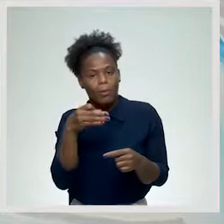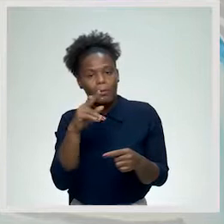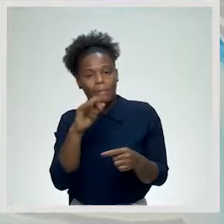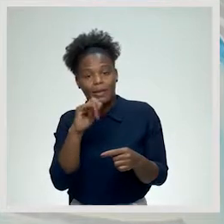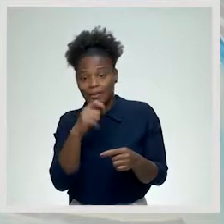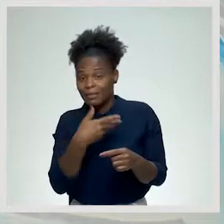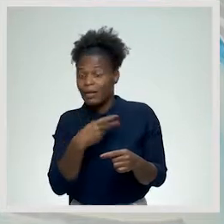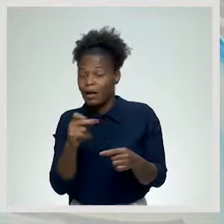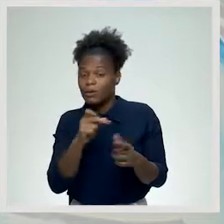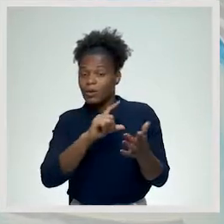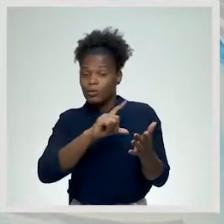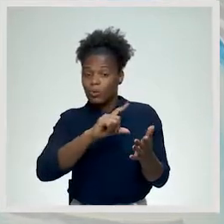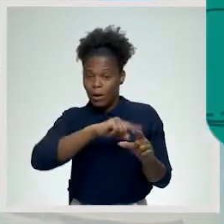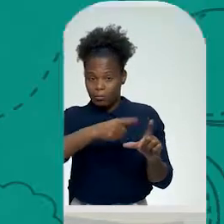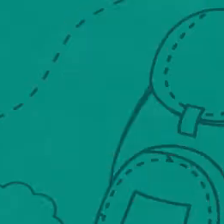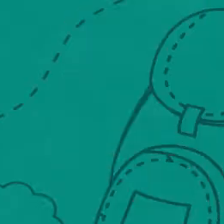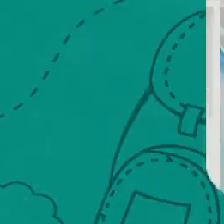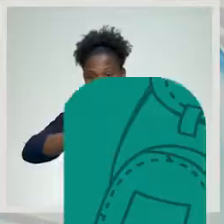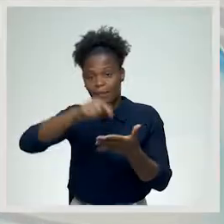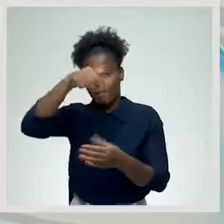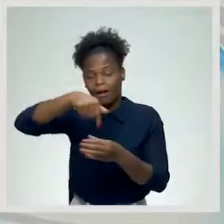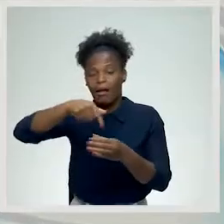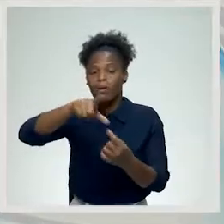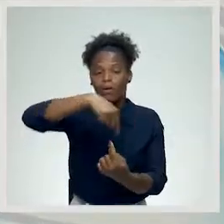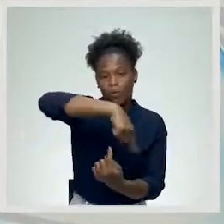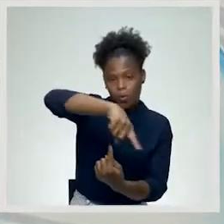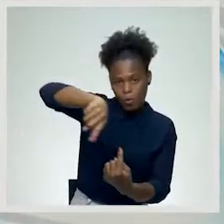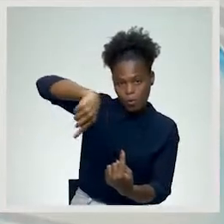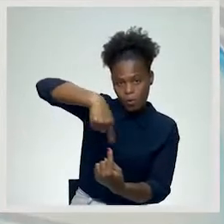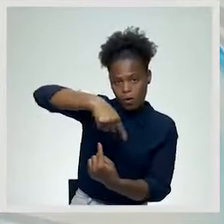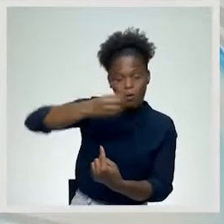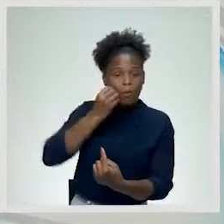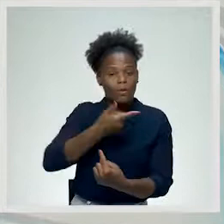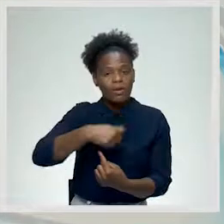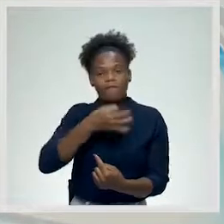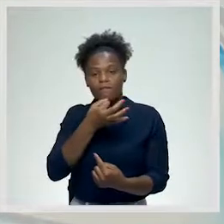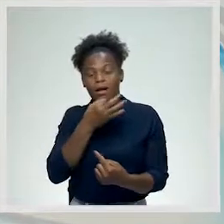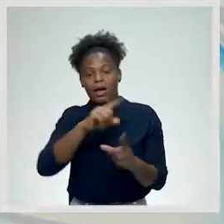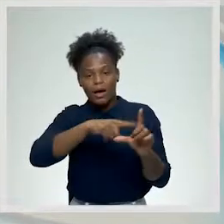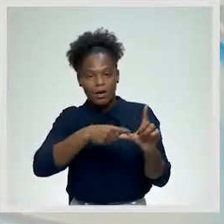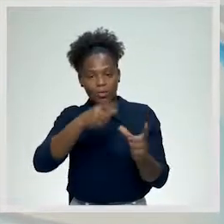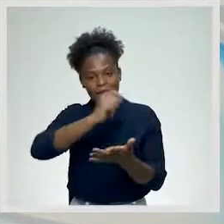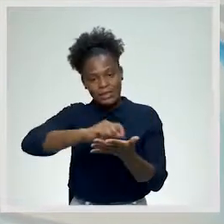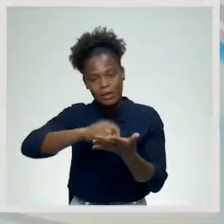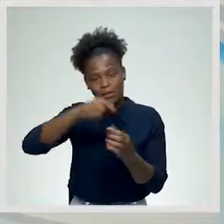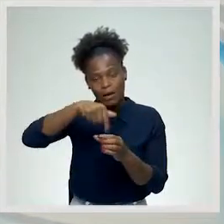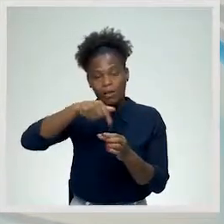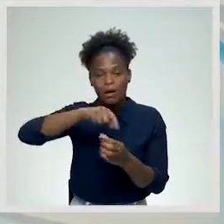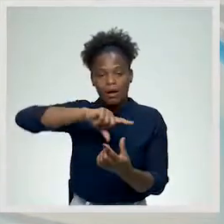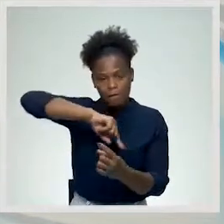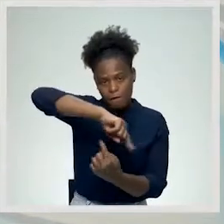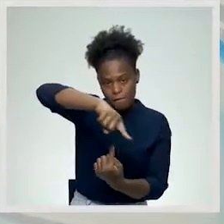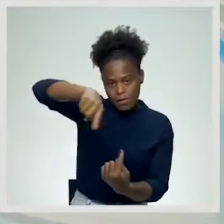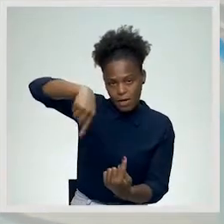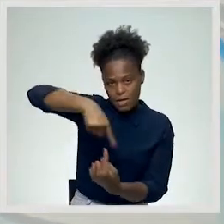inscritos numa circunferência. Como estamos a falar de ângulo inscrito numa circunferência, é natural